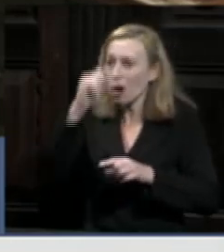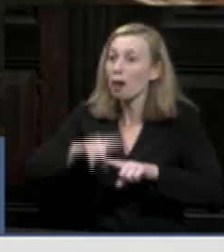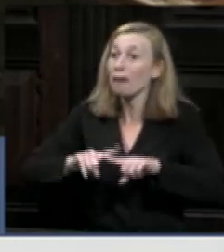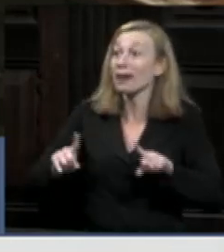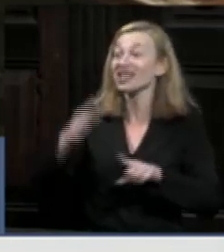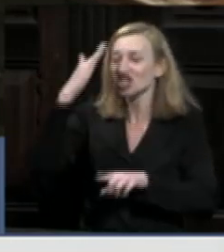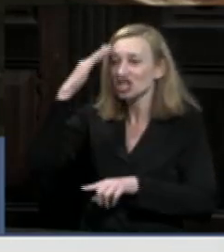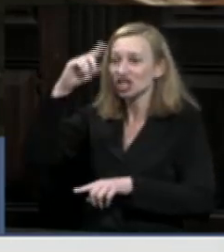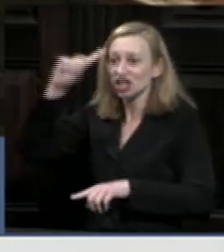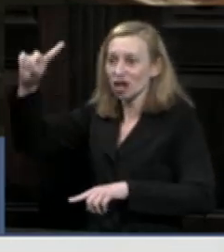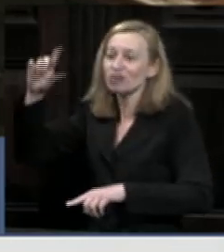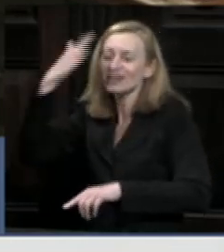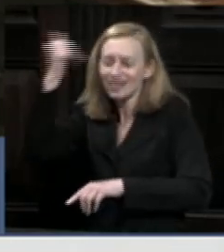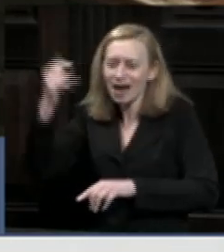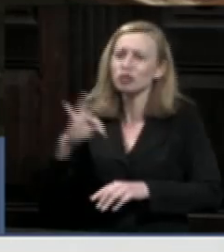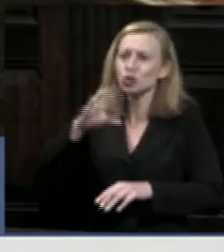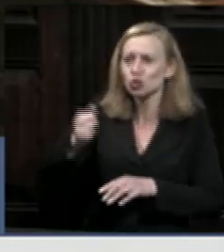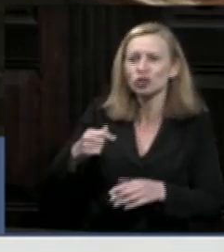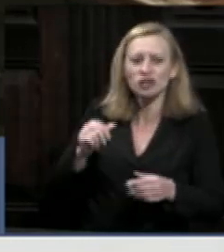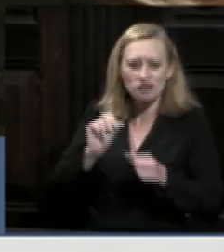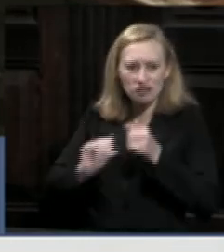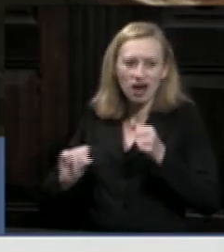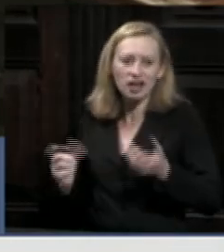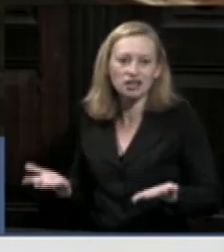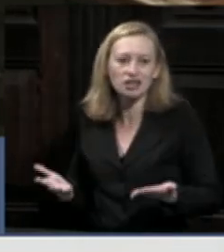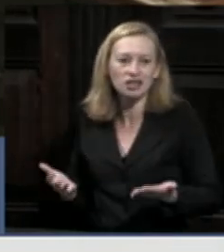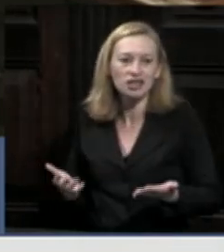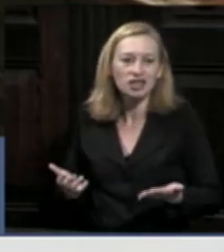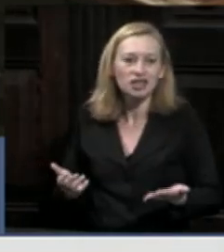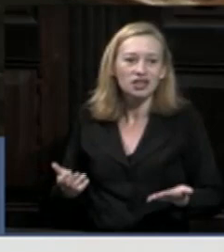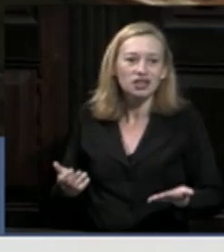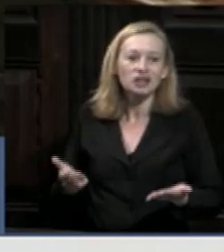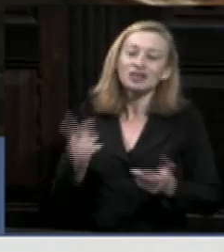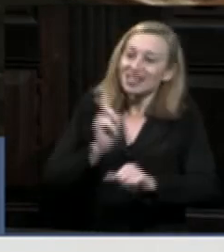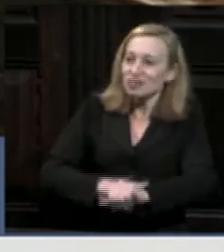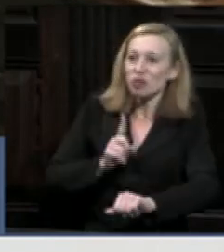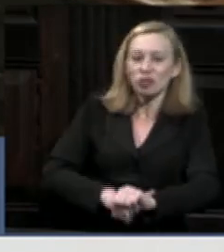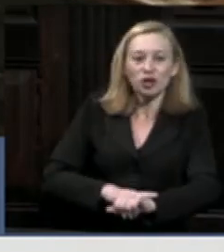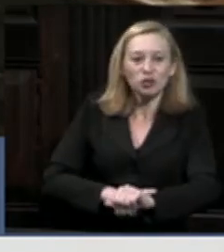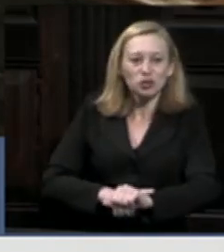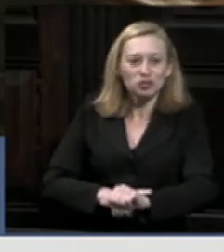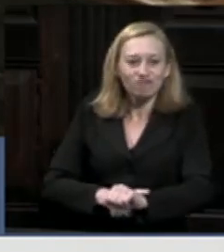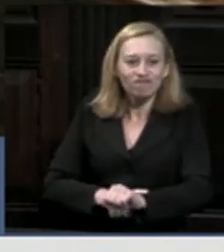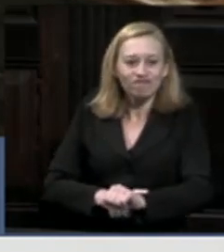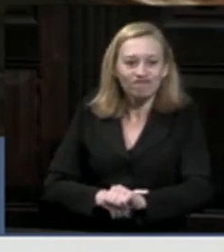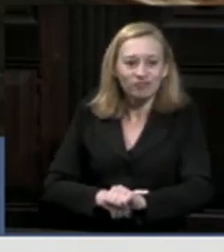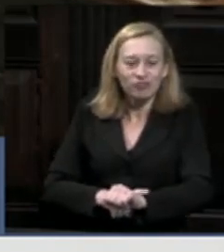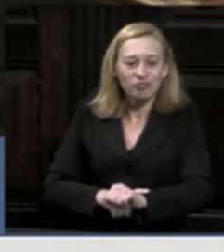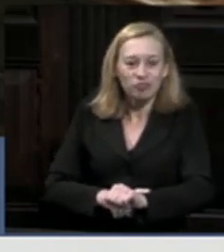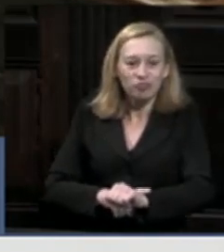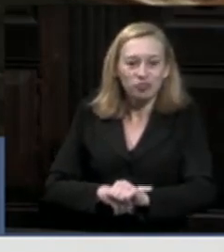faz foi prontamente tratado nesse momento acelerando e todo o sofrimento que a gente já